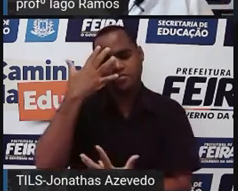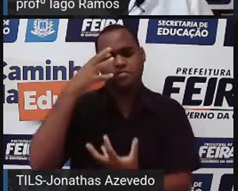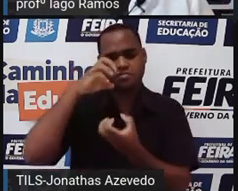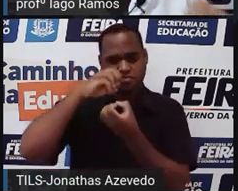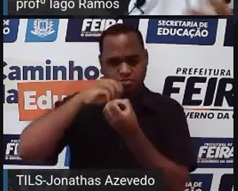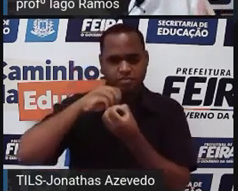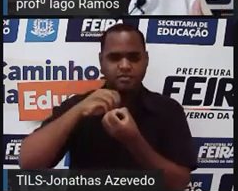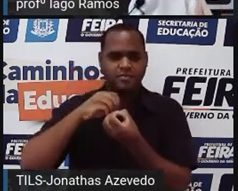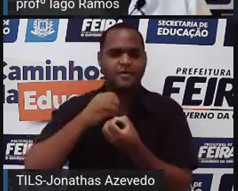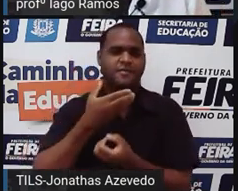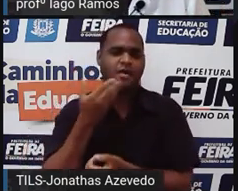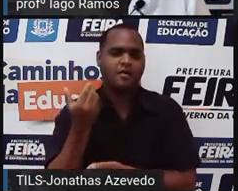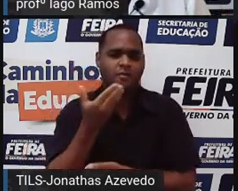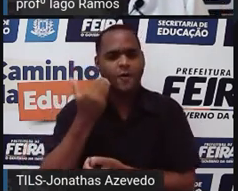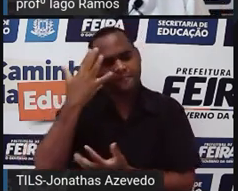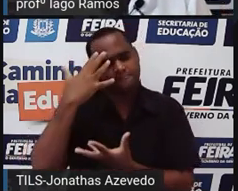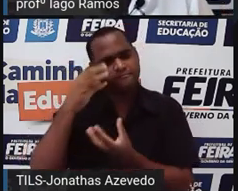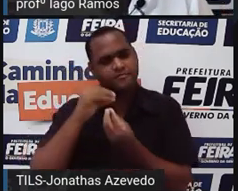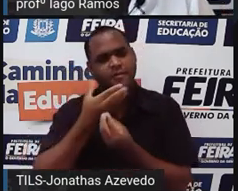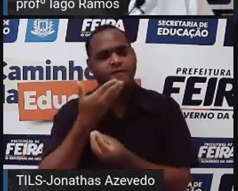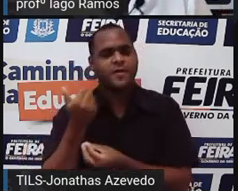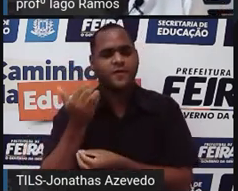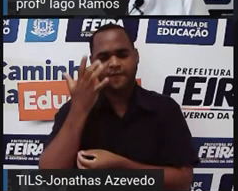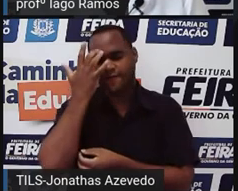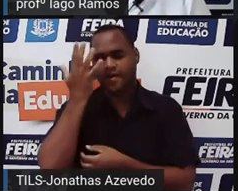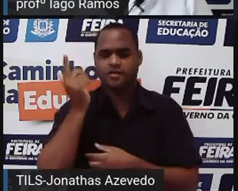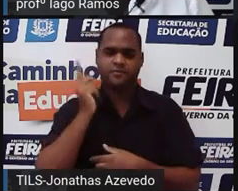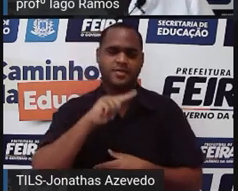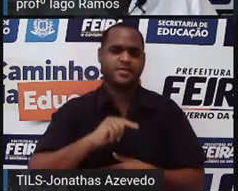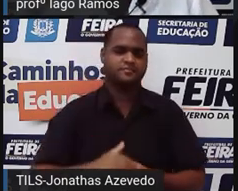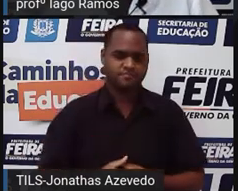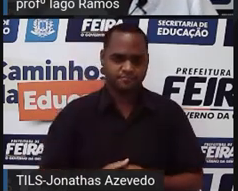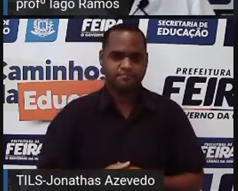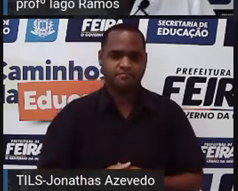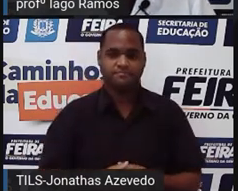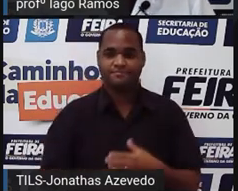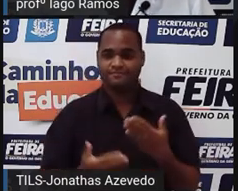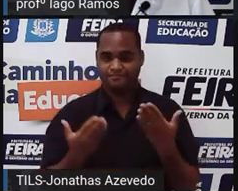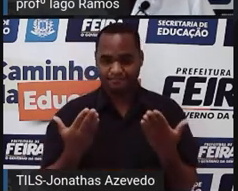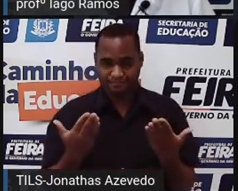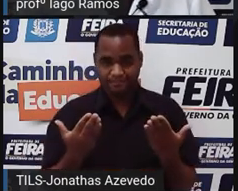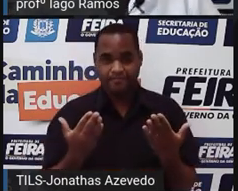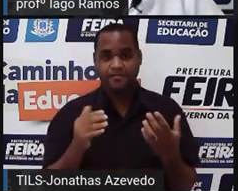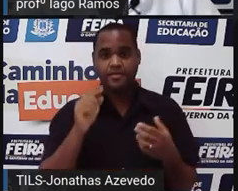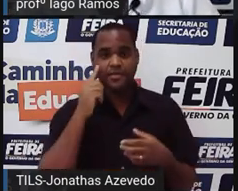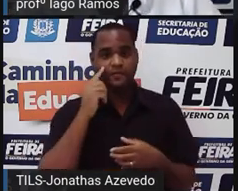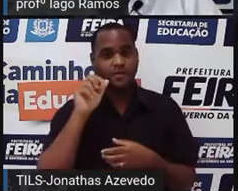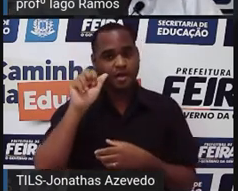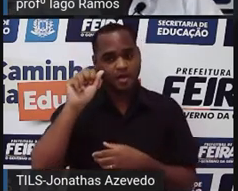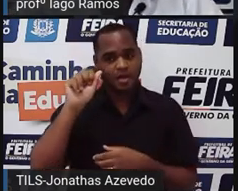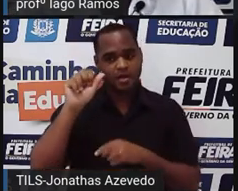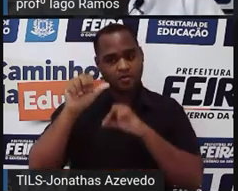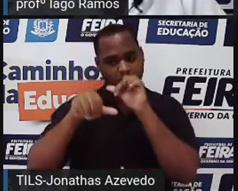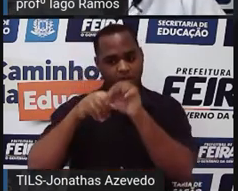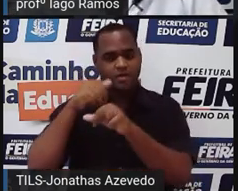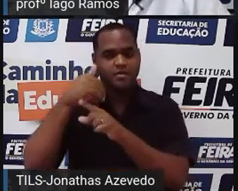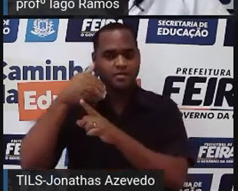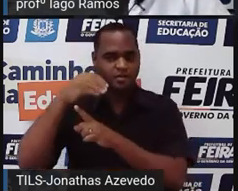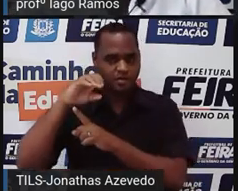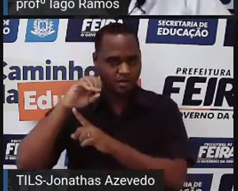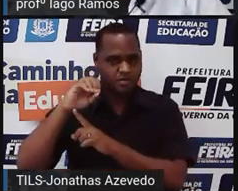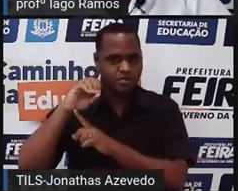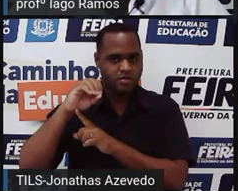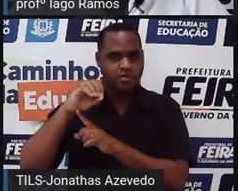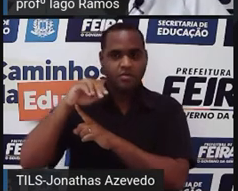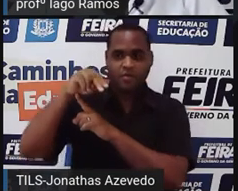compreensão fica mais fácil de entender, essa é a verdade, né? Então, aonde tem A, eu vou trocar por 10,